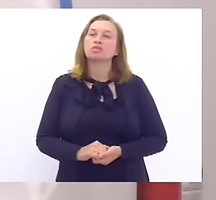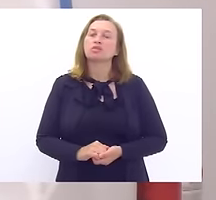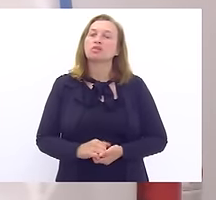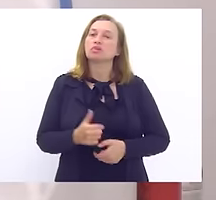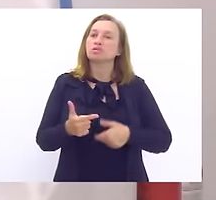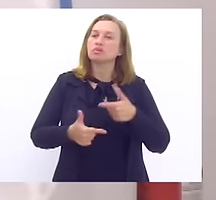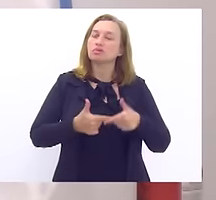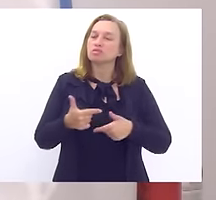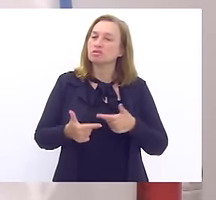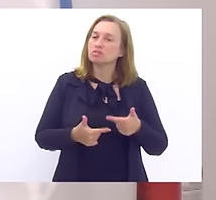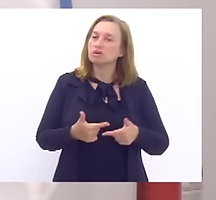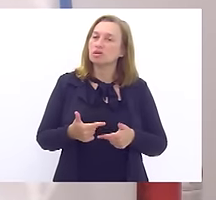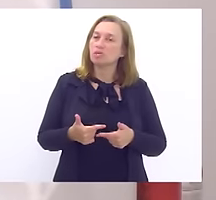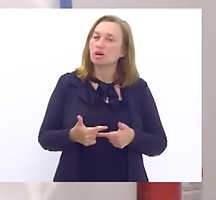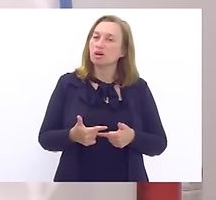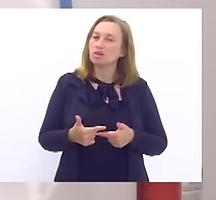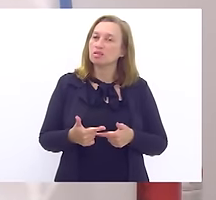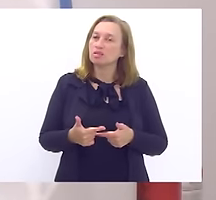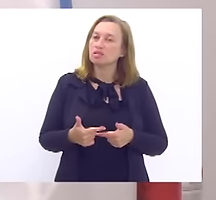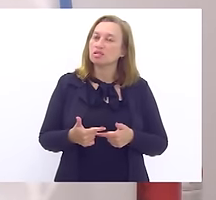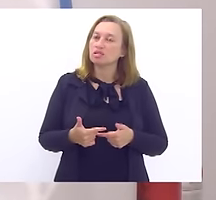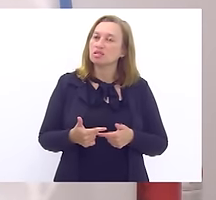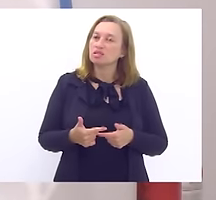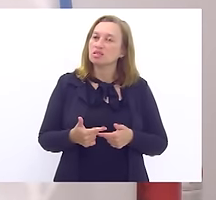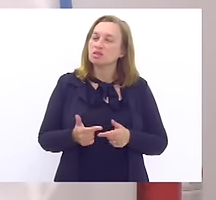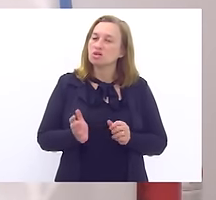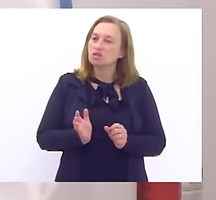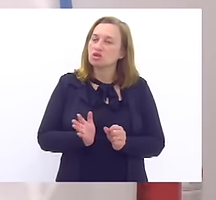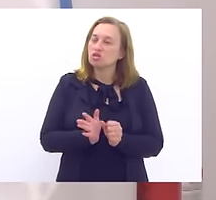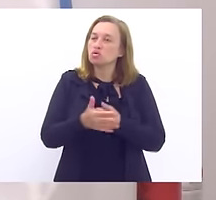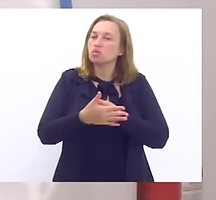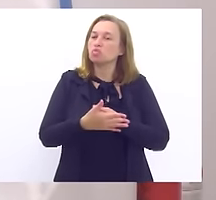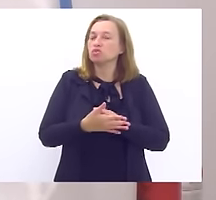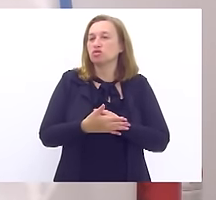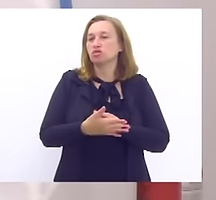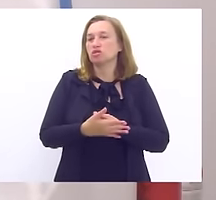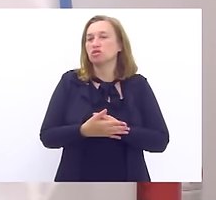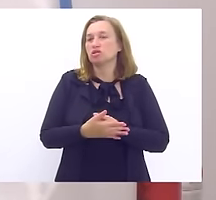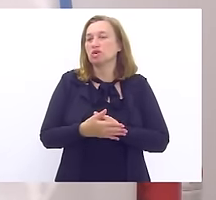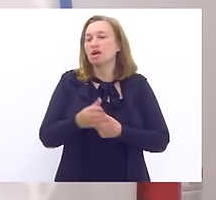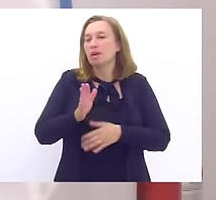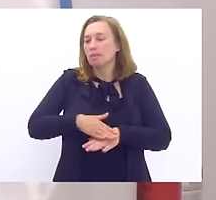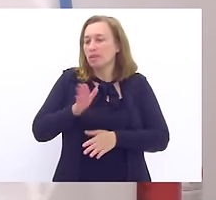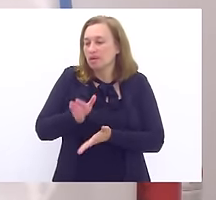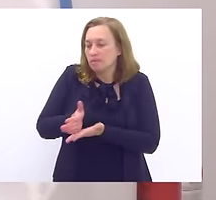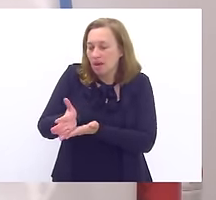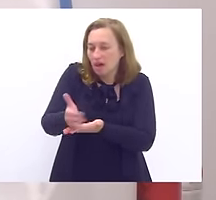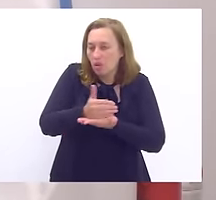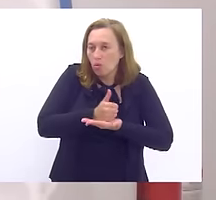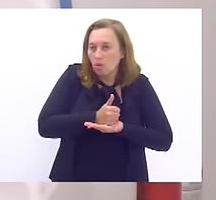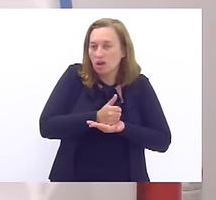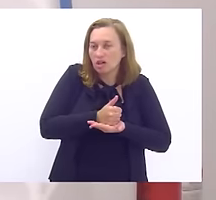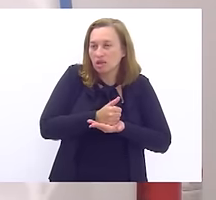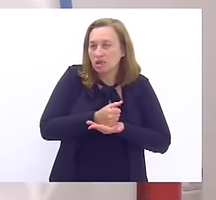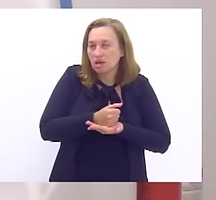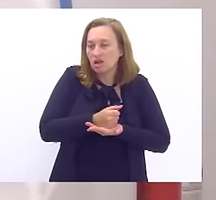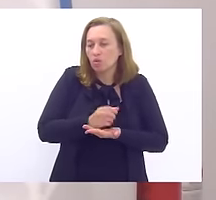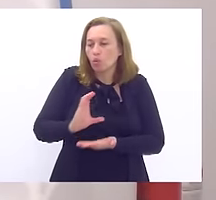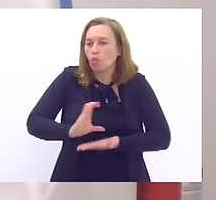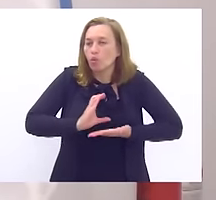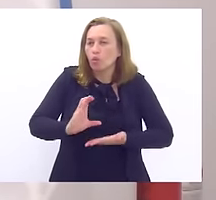travestida de operação policial quando na verdade é uma operação muito mais para arrecadar para perturbar a vida dos outros do que para